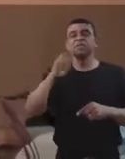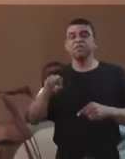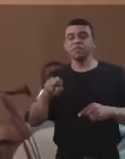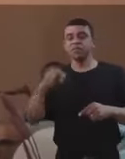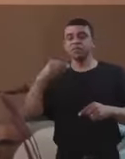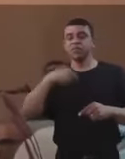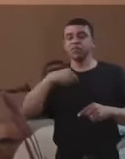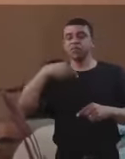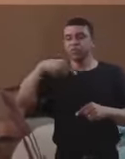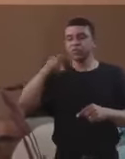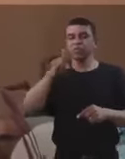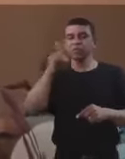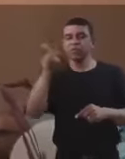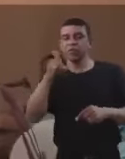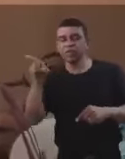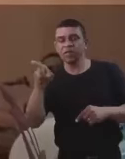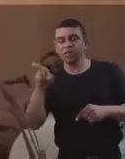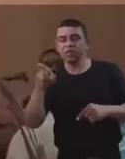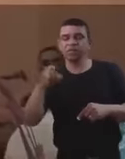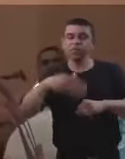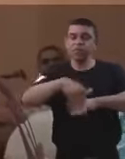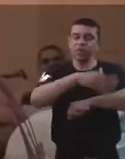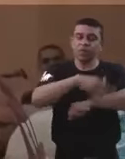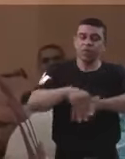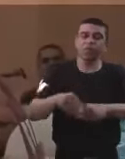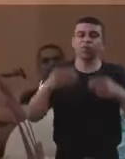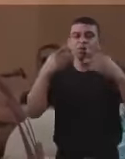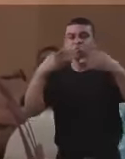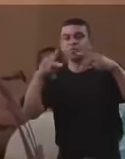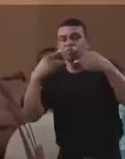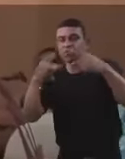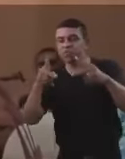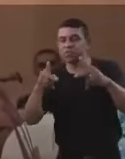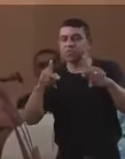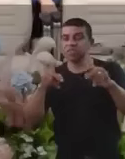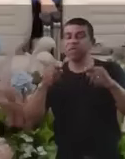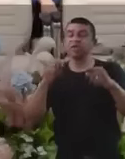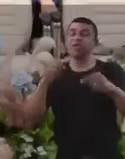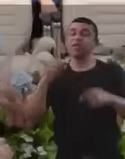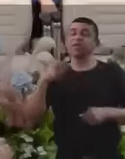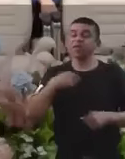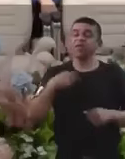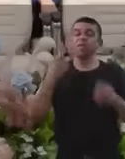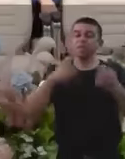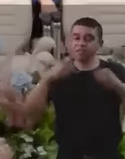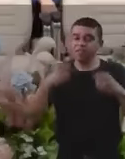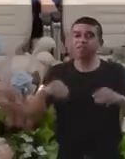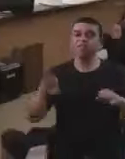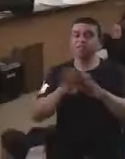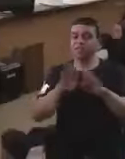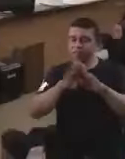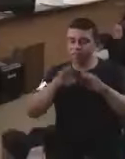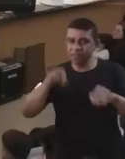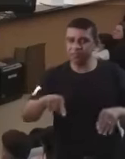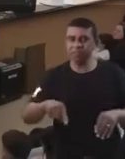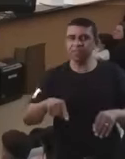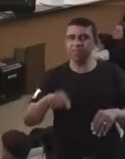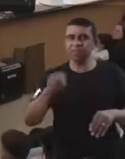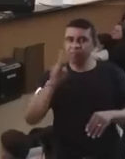valorizo a vida dos que são próximos? Do que adianta, igreja,